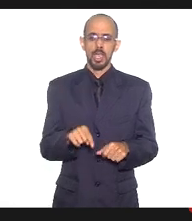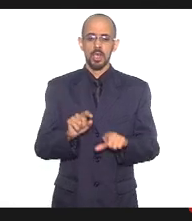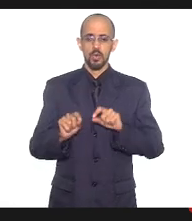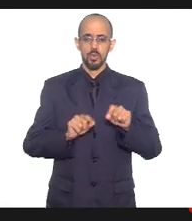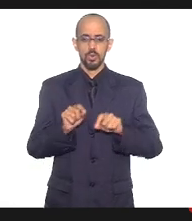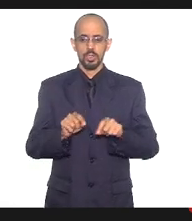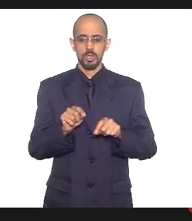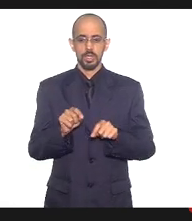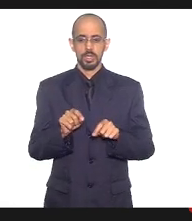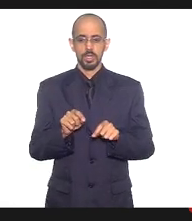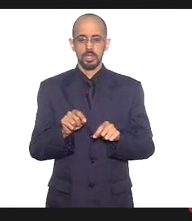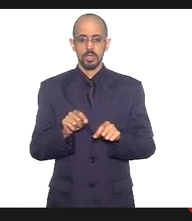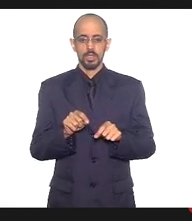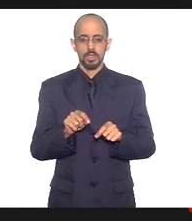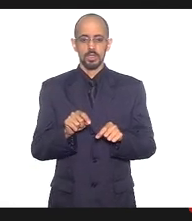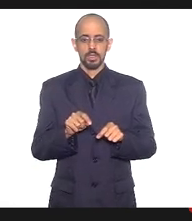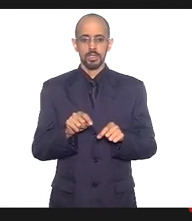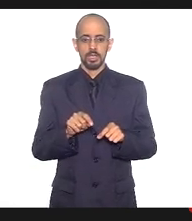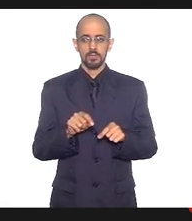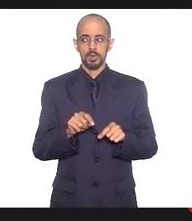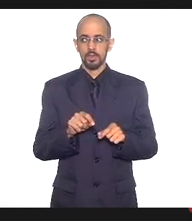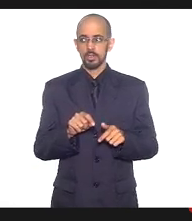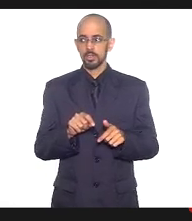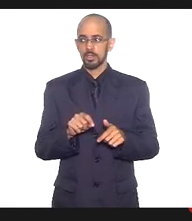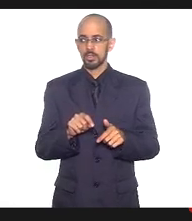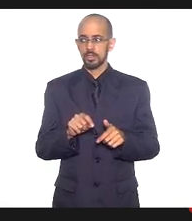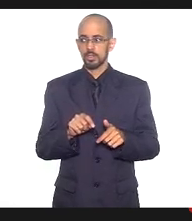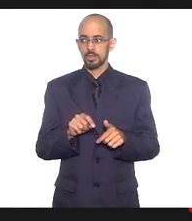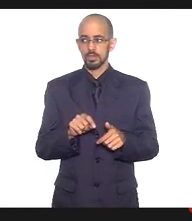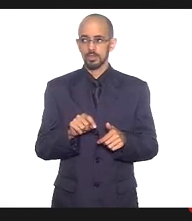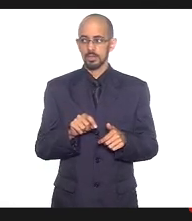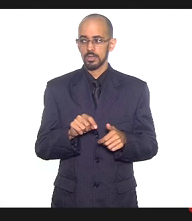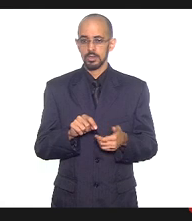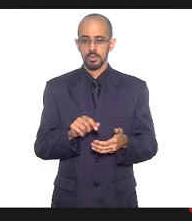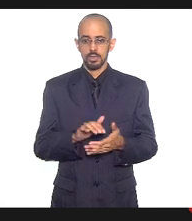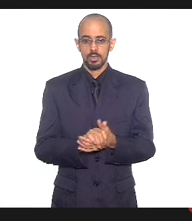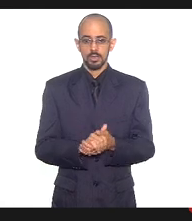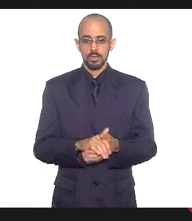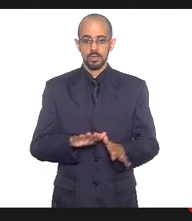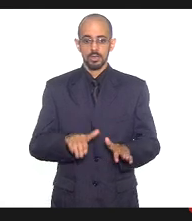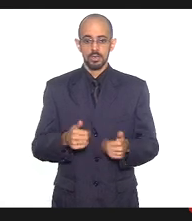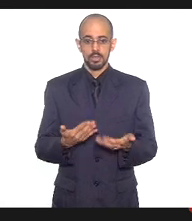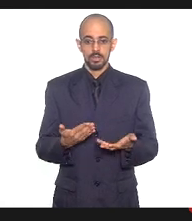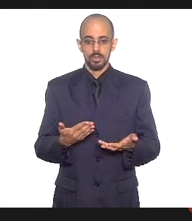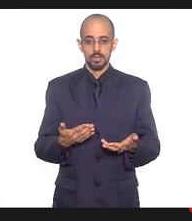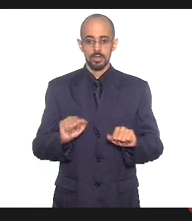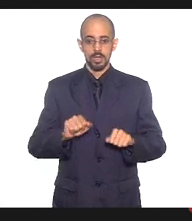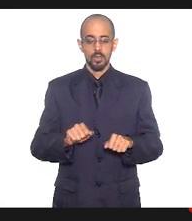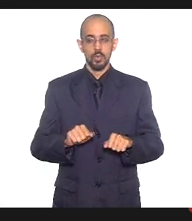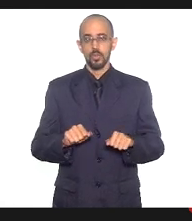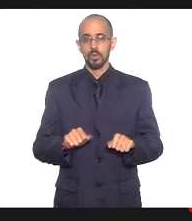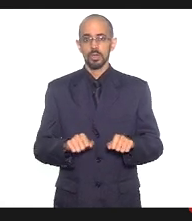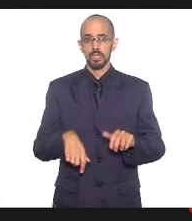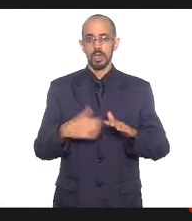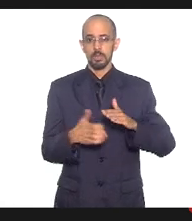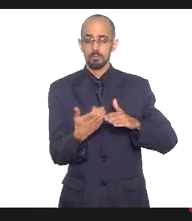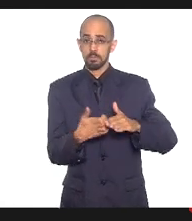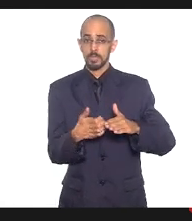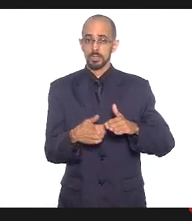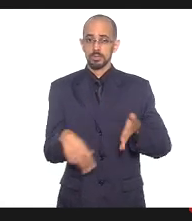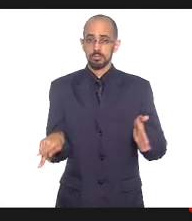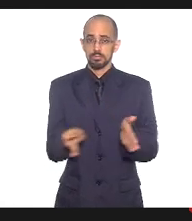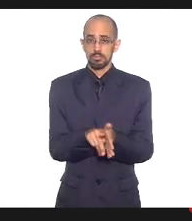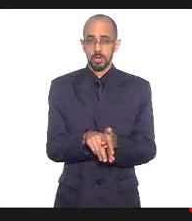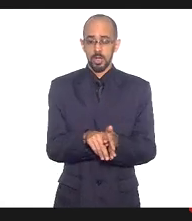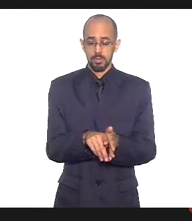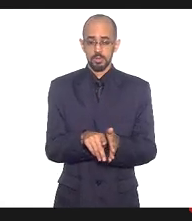das consorciadas vai desempenhar o papel de líder ou operador daquele consórcio específico. Definição essa